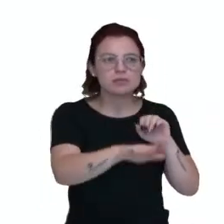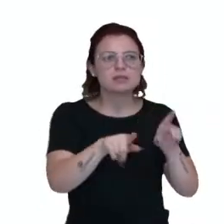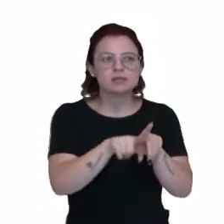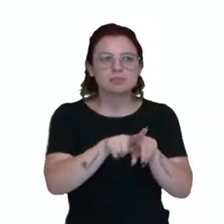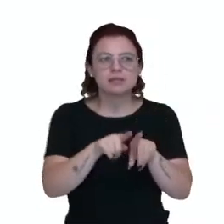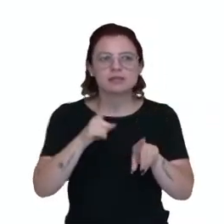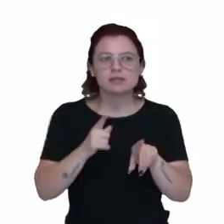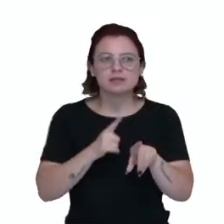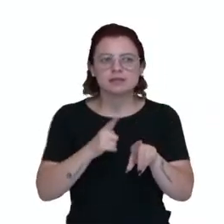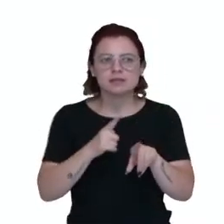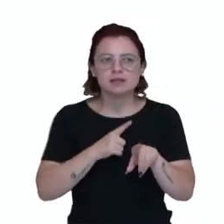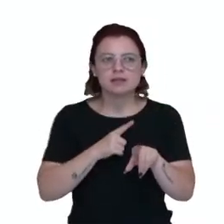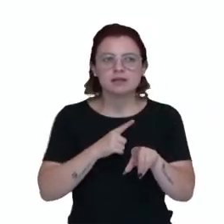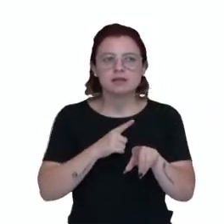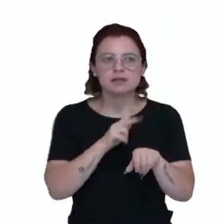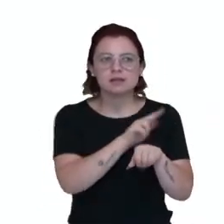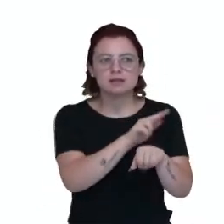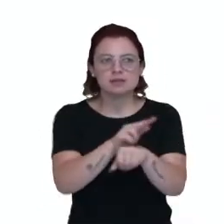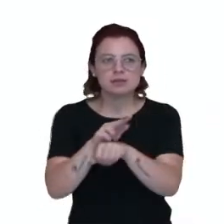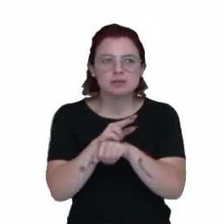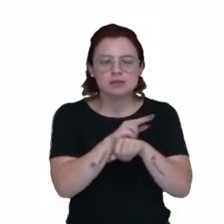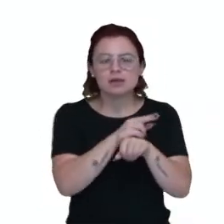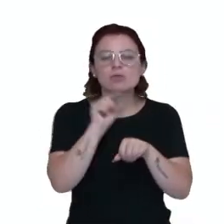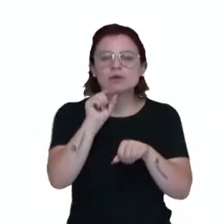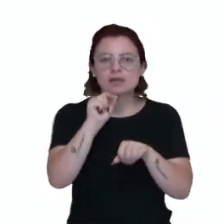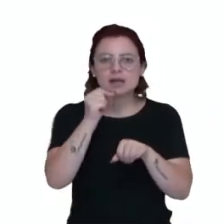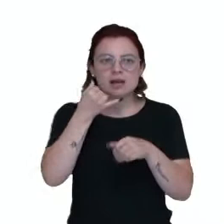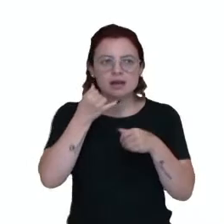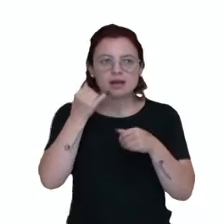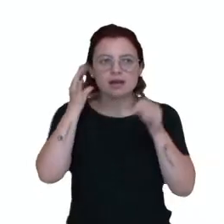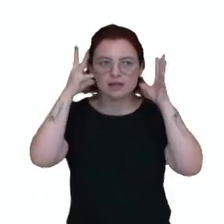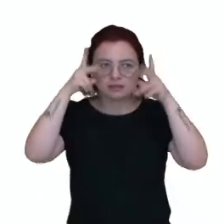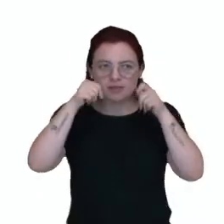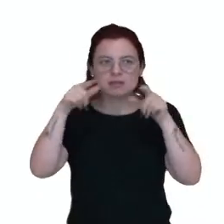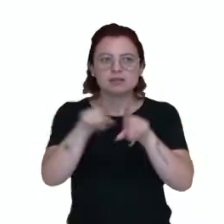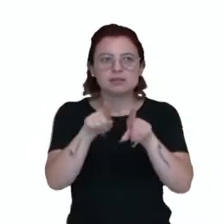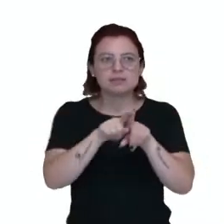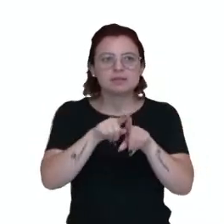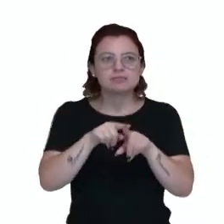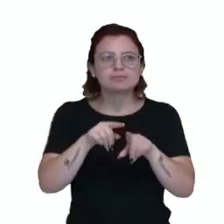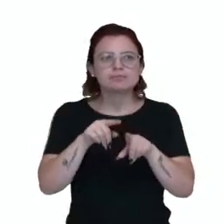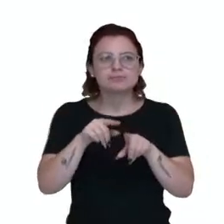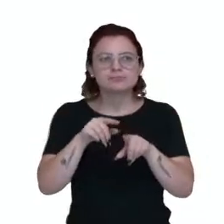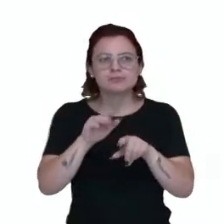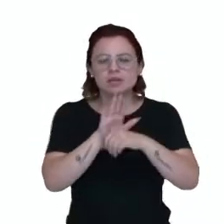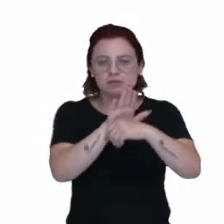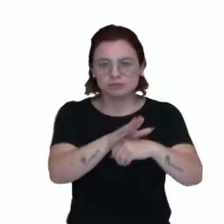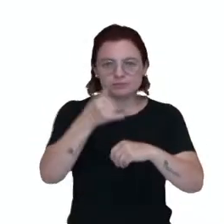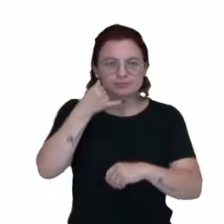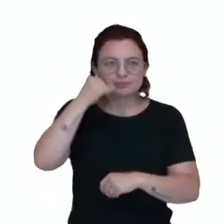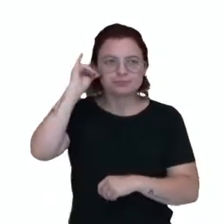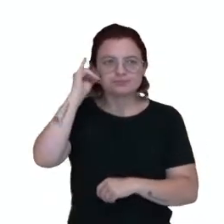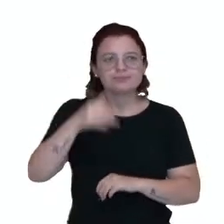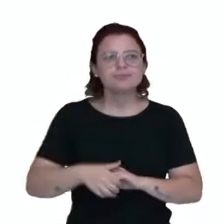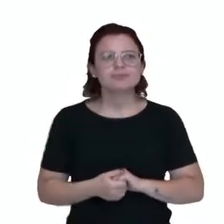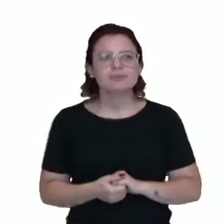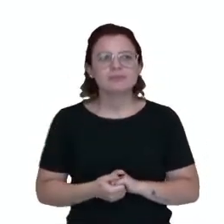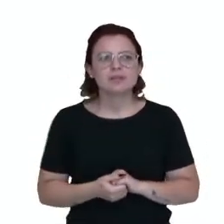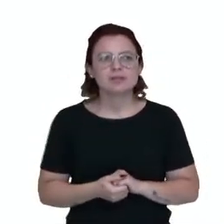pecuária, produção de gado para o consumo humano, decomposição de resíduos orgânicos, aterros sanitários e